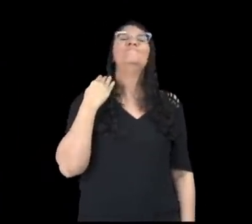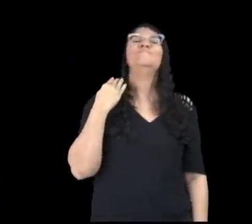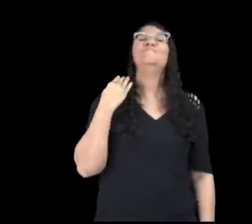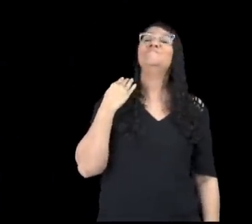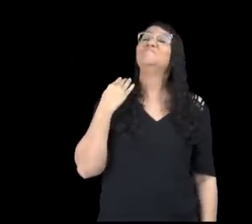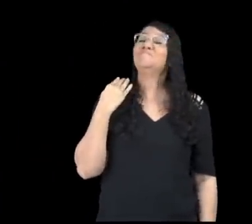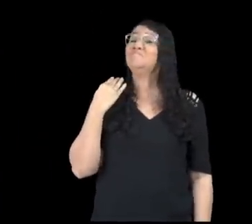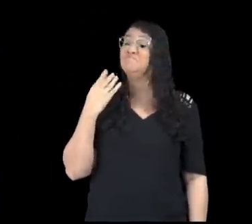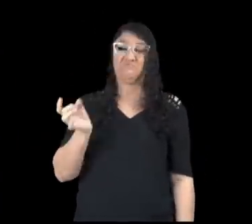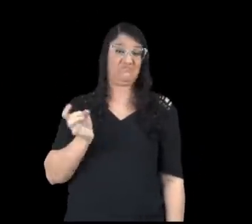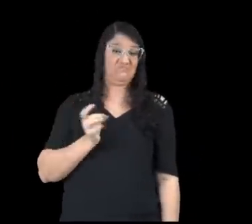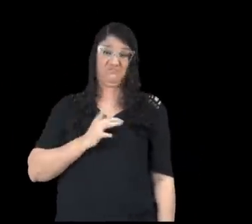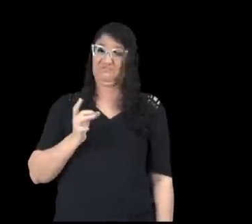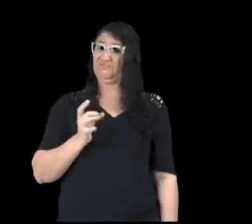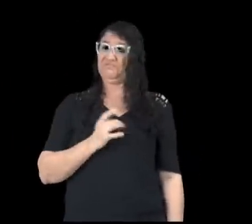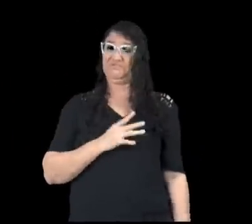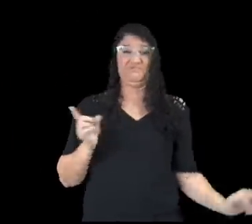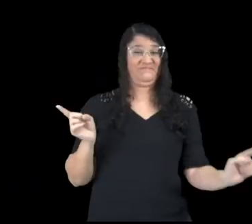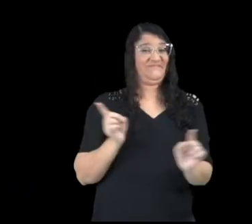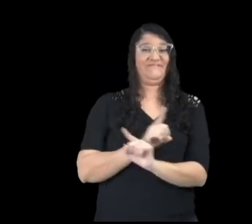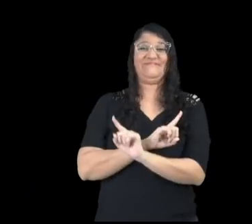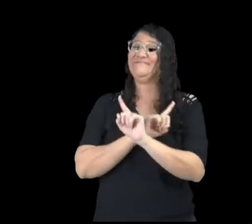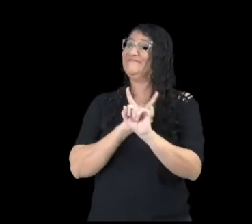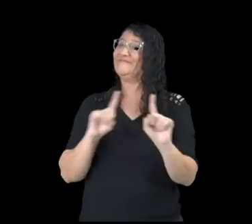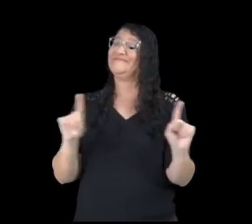enfrentarei, se me